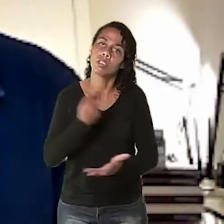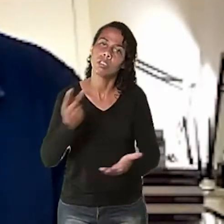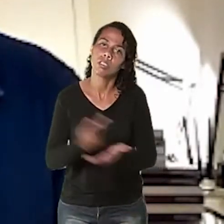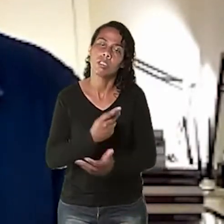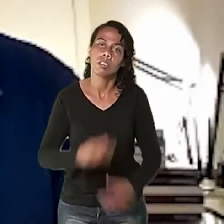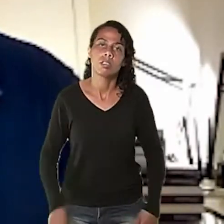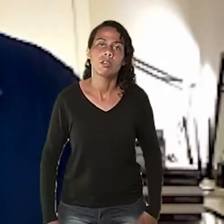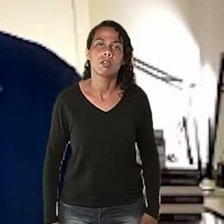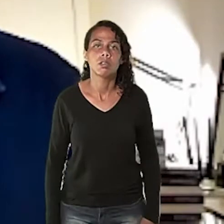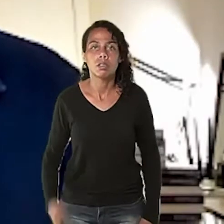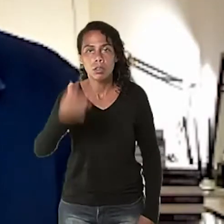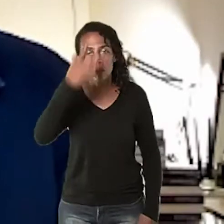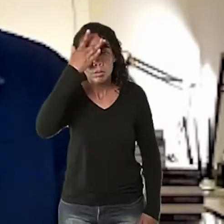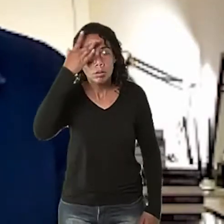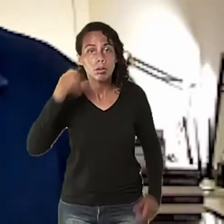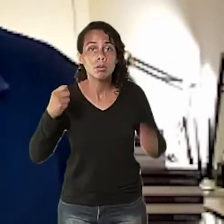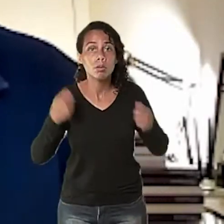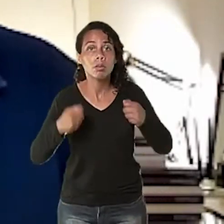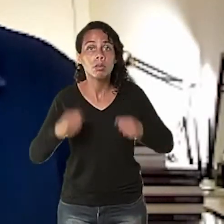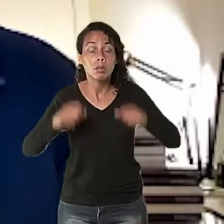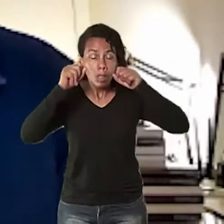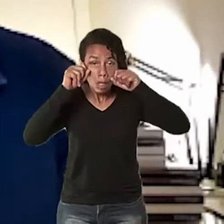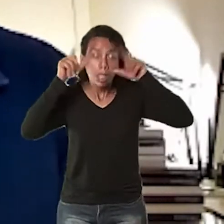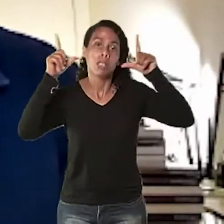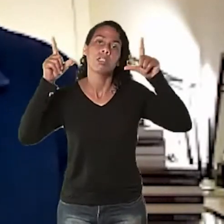em que